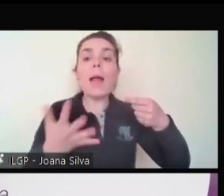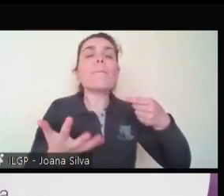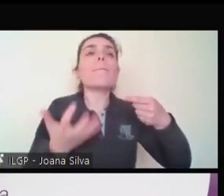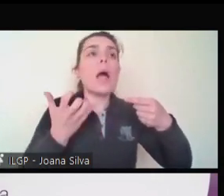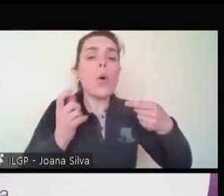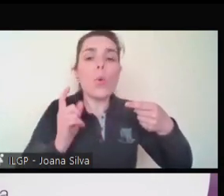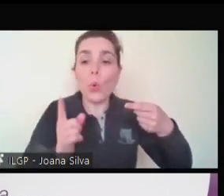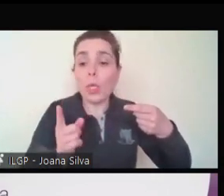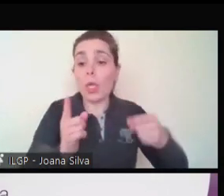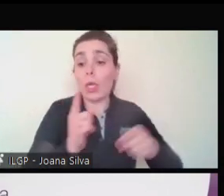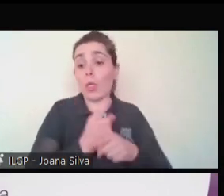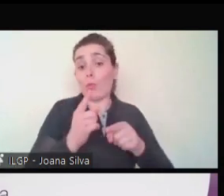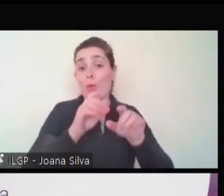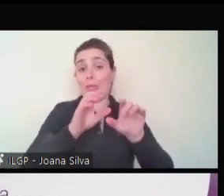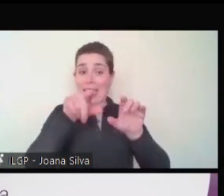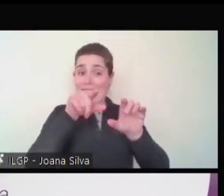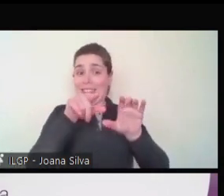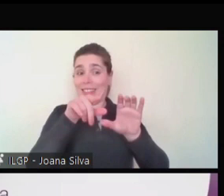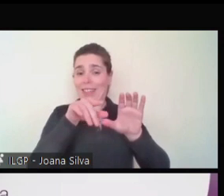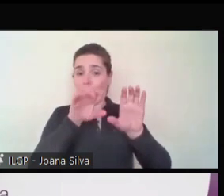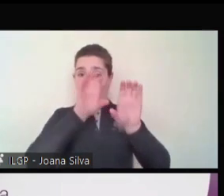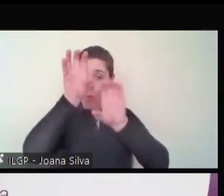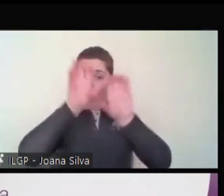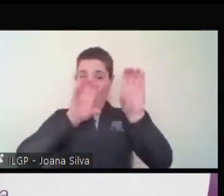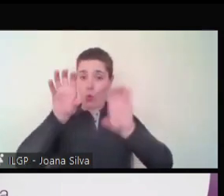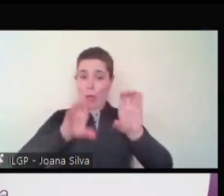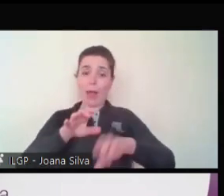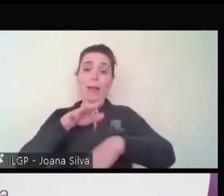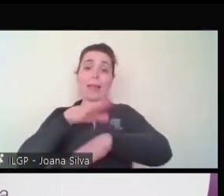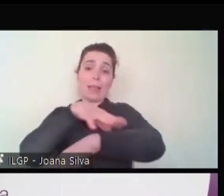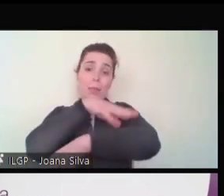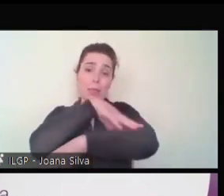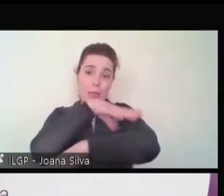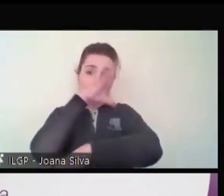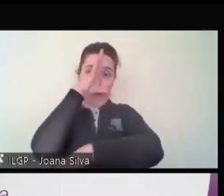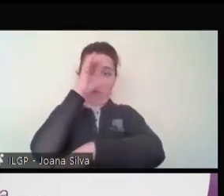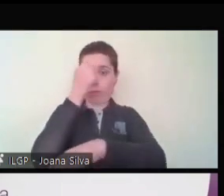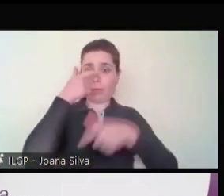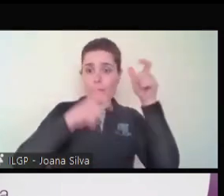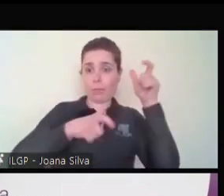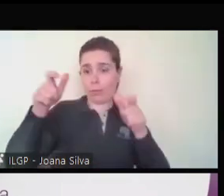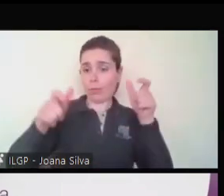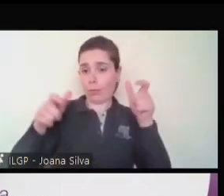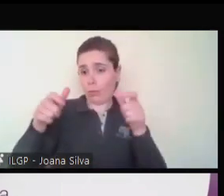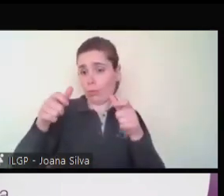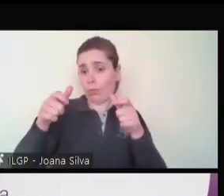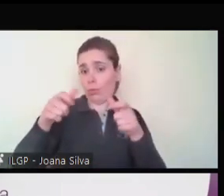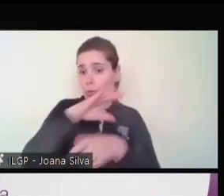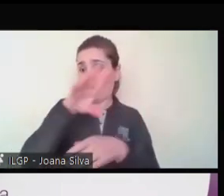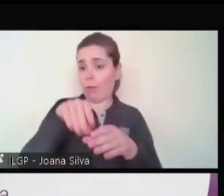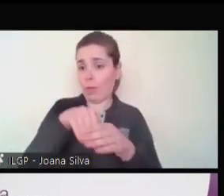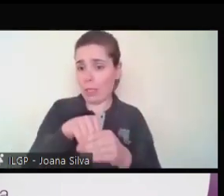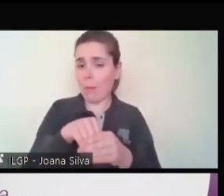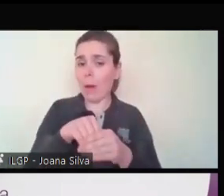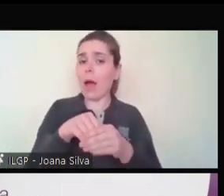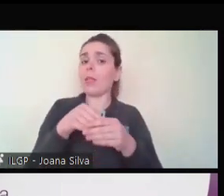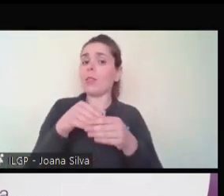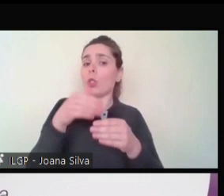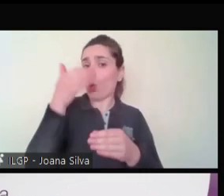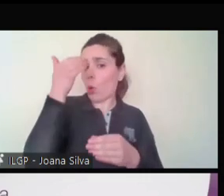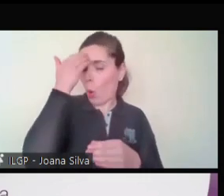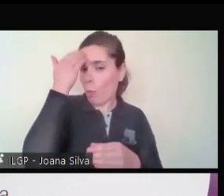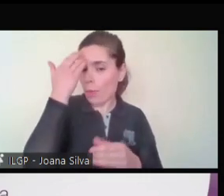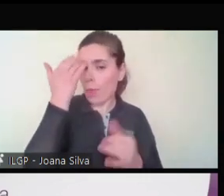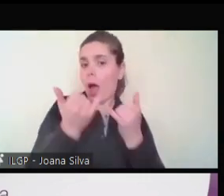esta alusão ao mosaico, que a administração pública, no sentido na vertente daqueles que produzem serviços digitais, pudesse